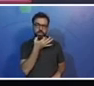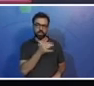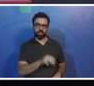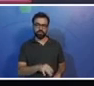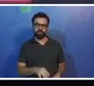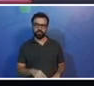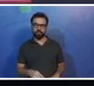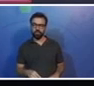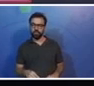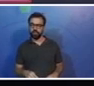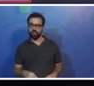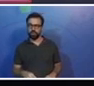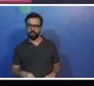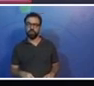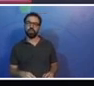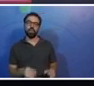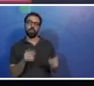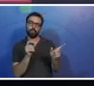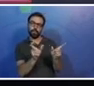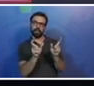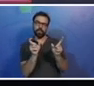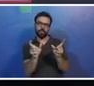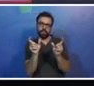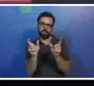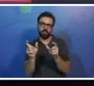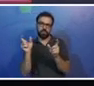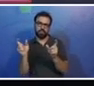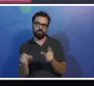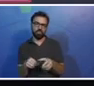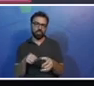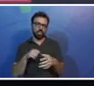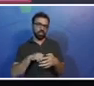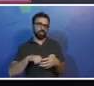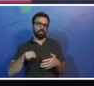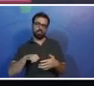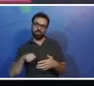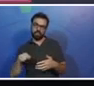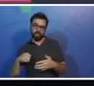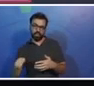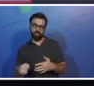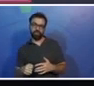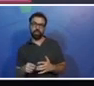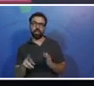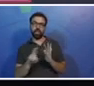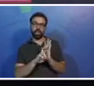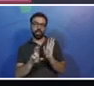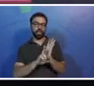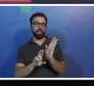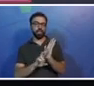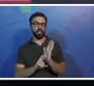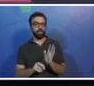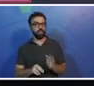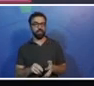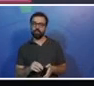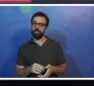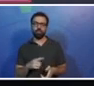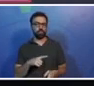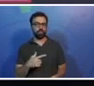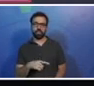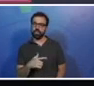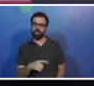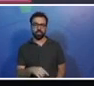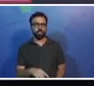entanto, em um bom número de palavras, a grafia, a escrita, não é justificada por regras, mas pela